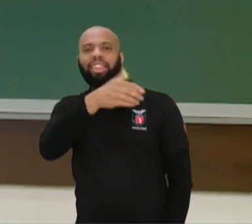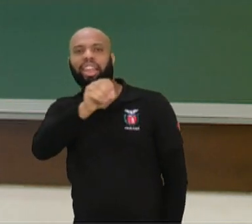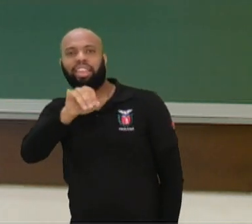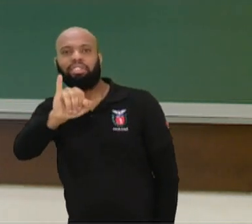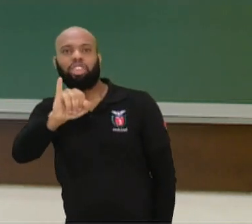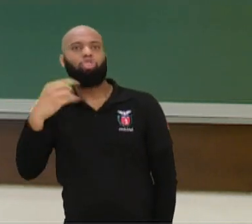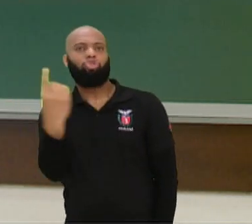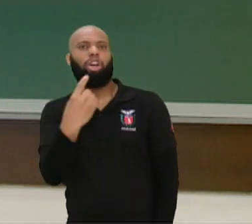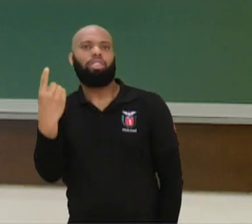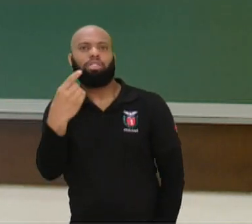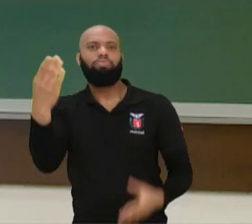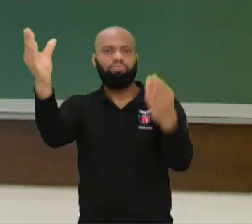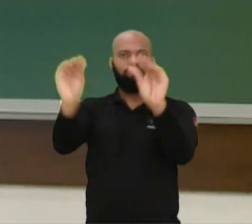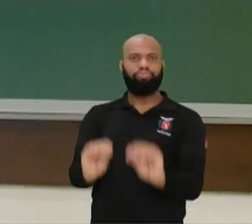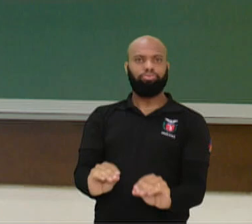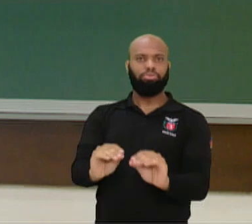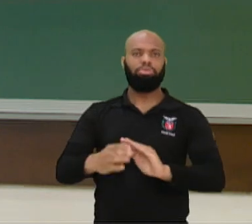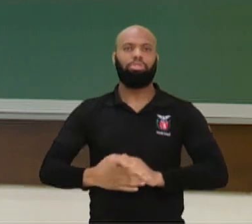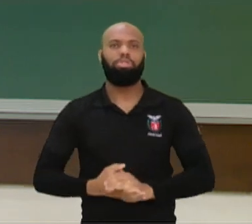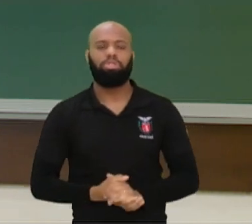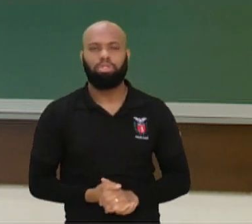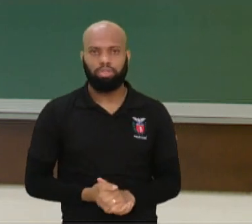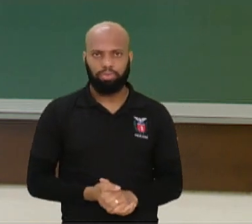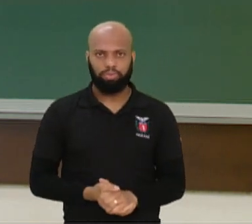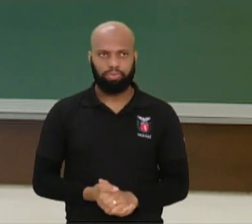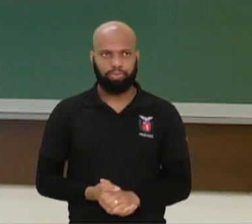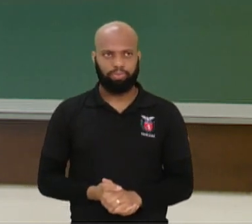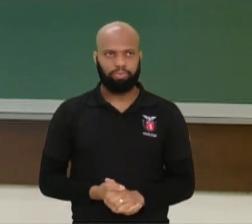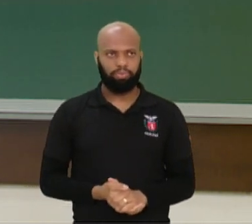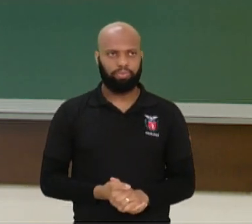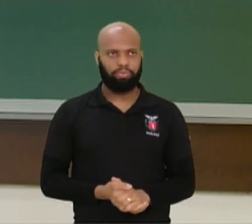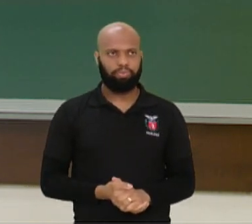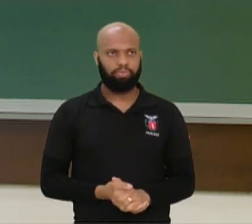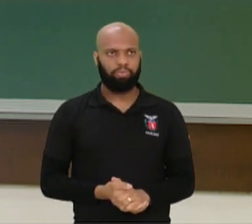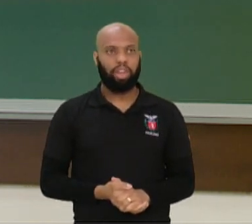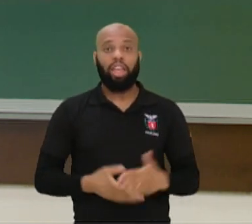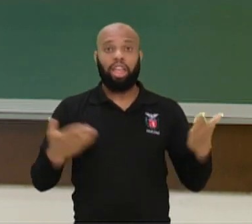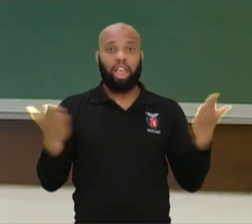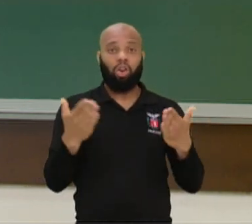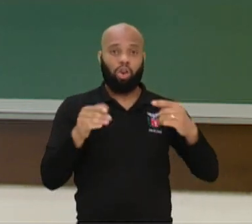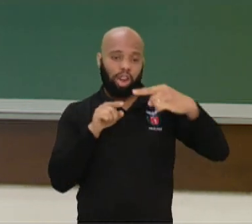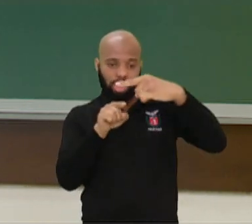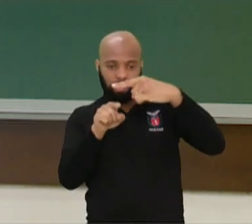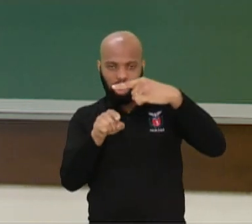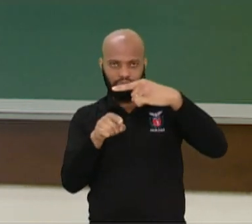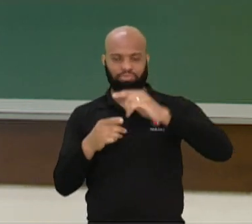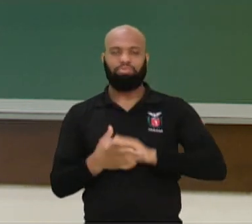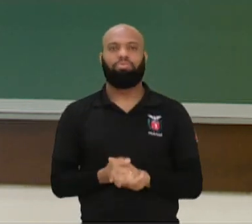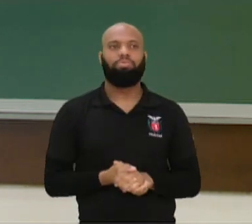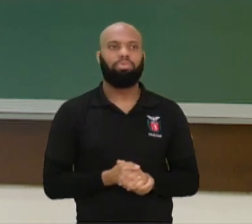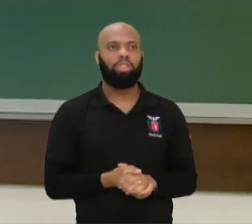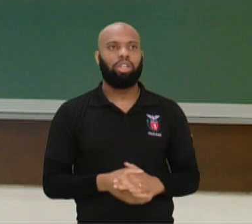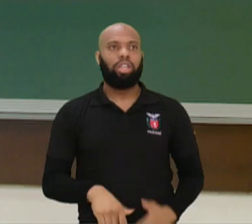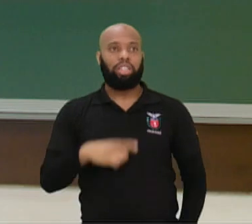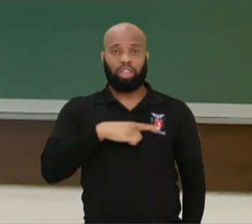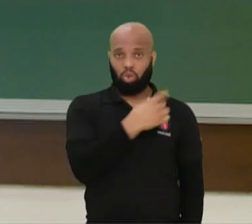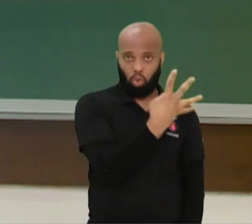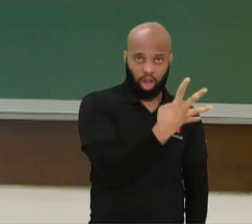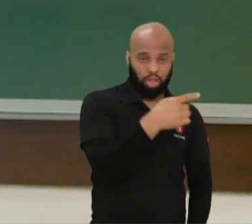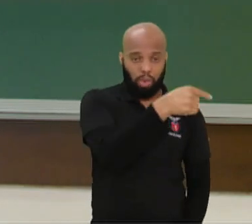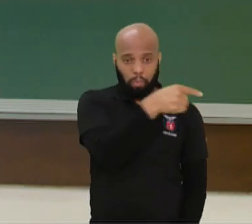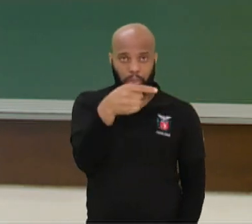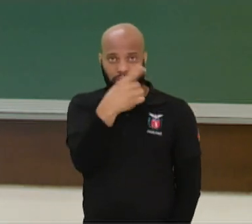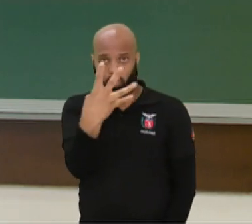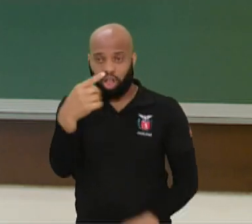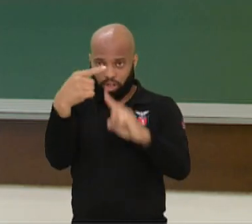10i e só ele, continua só ele, 10i. No denominador, 4 menos 4 vezes